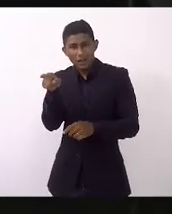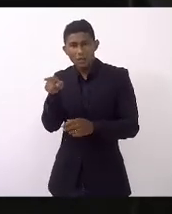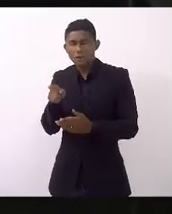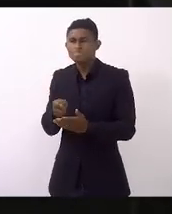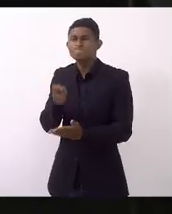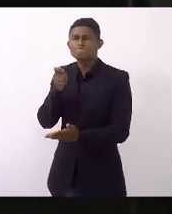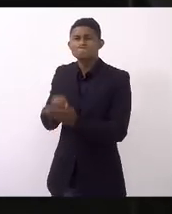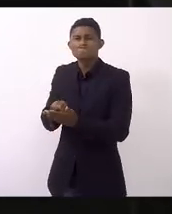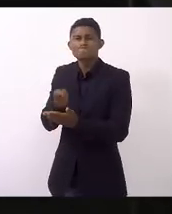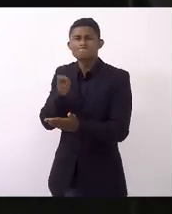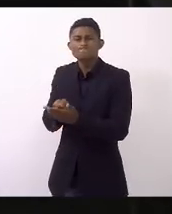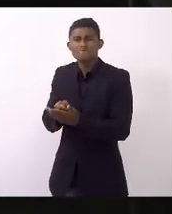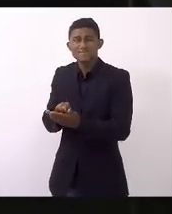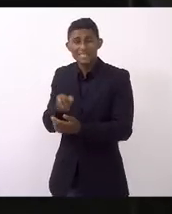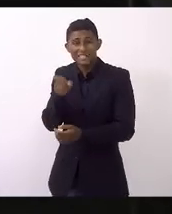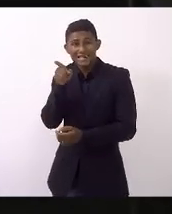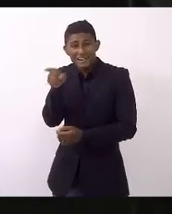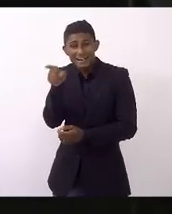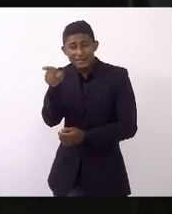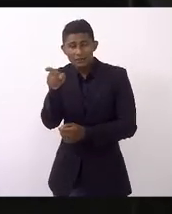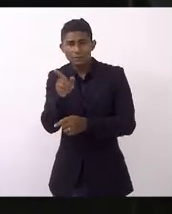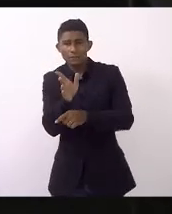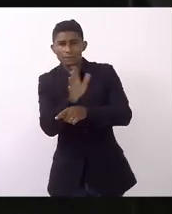os vídeos de YouTube.